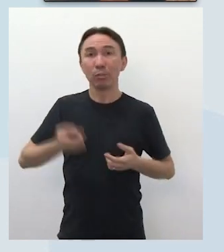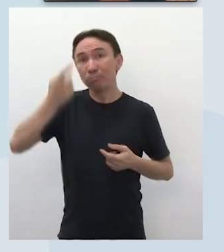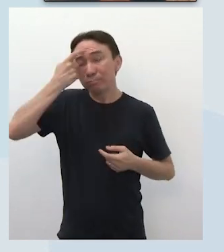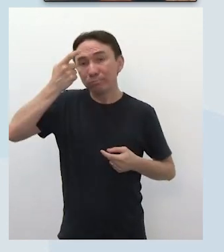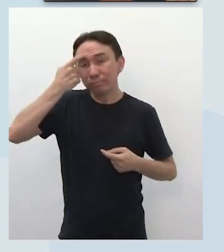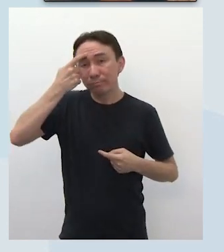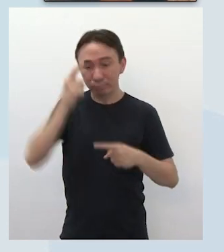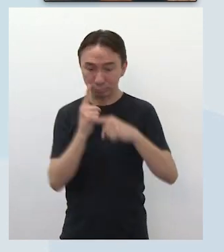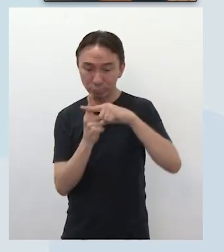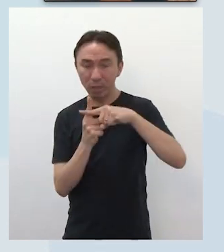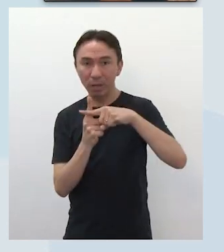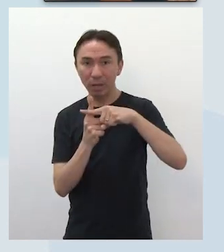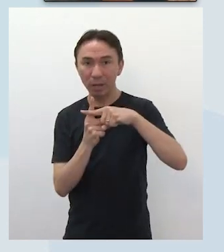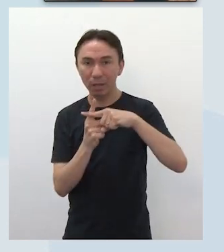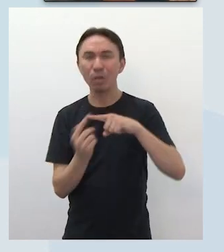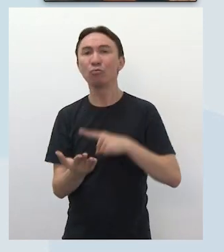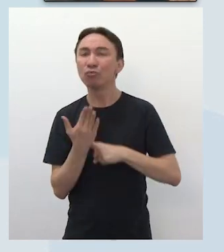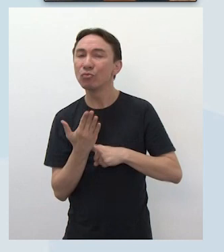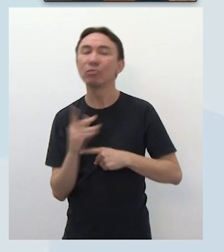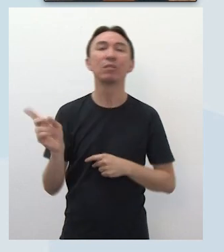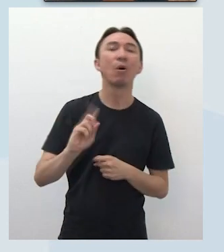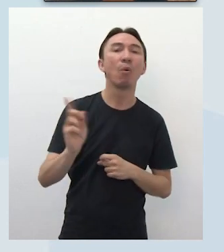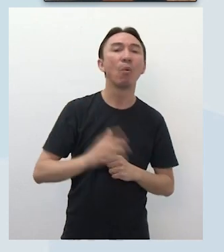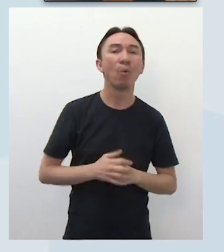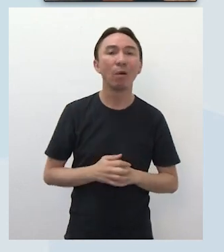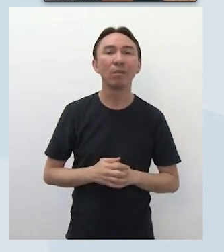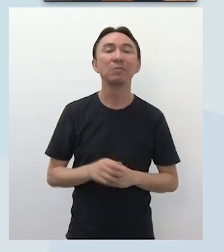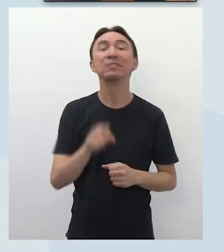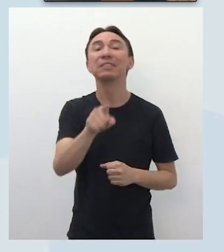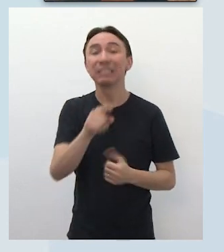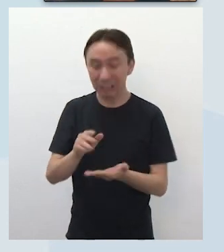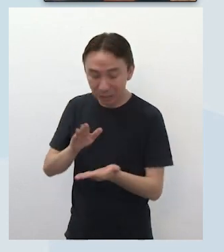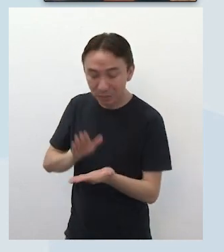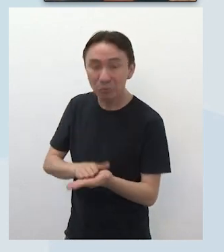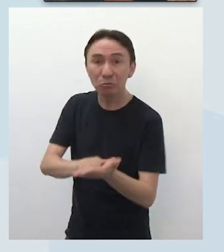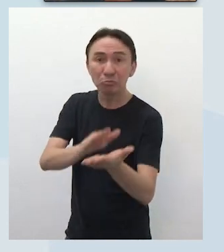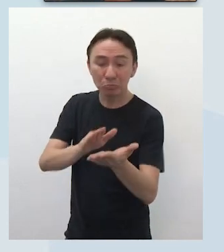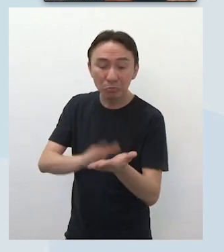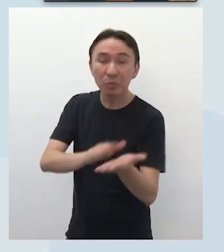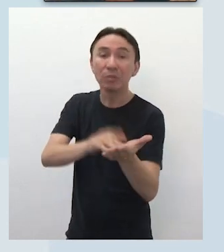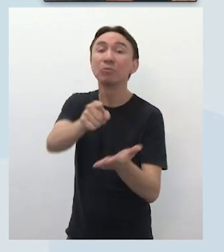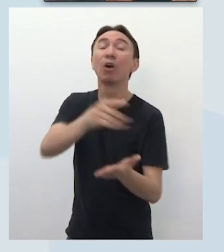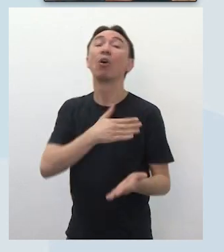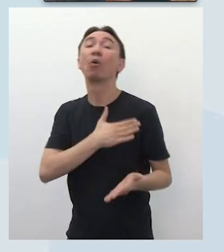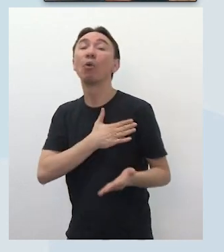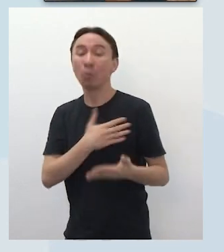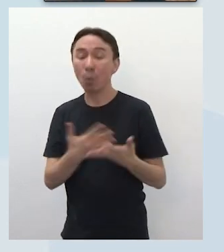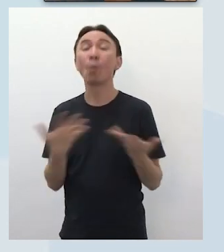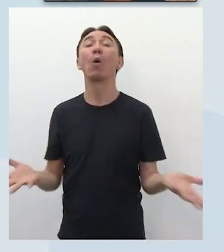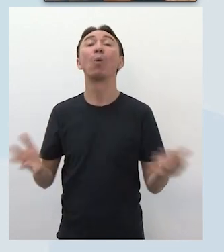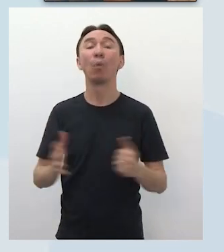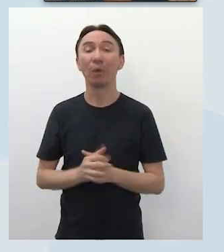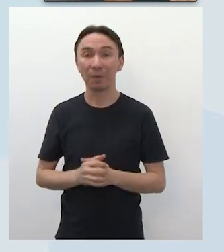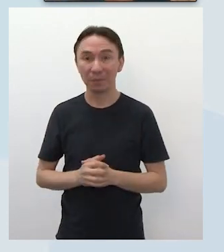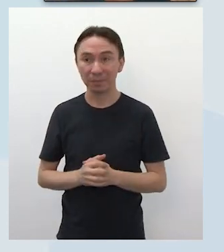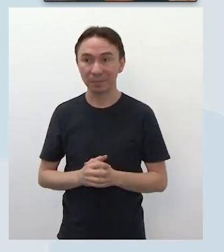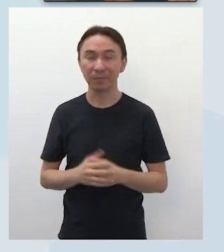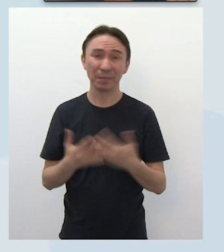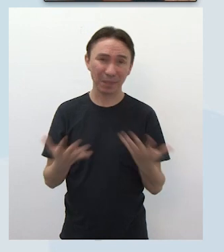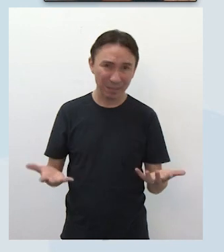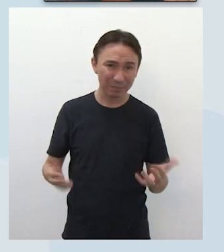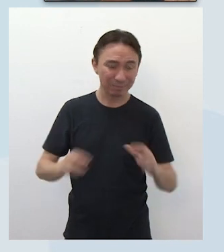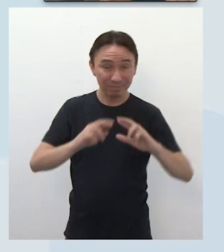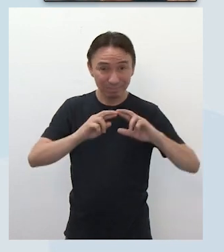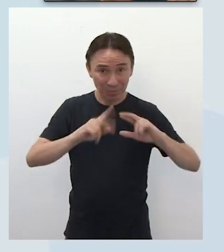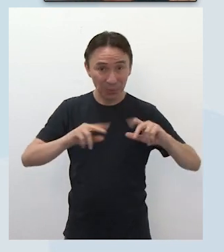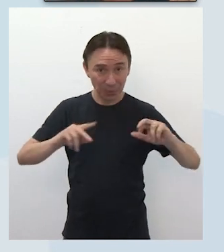bons? Que tipo de elogio que você mais gosta de receber? Né? Então, pensando um pouquinho nessas questões, vamos